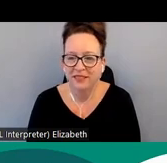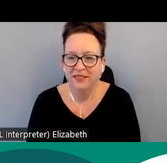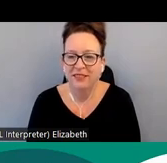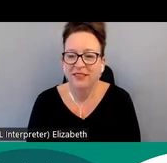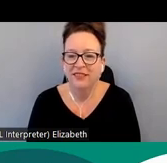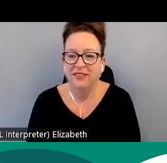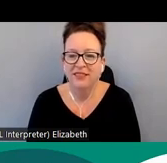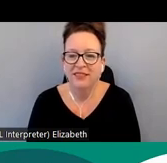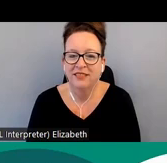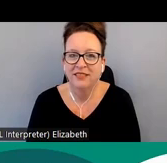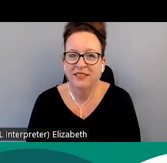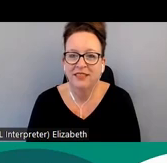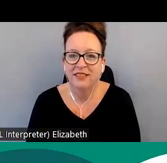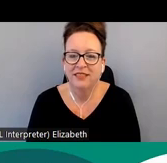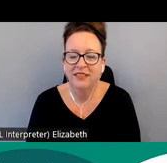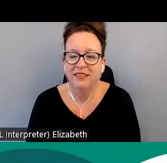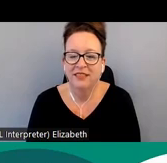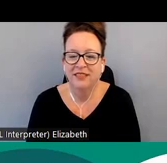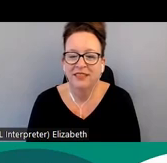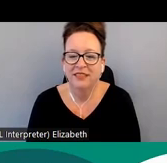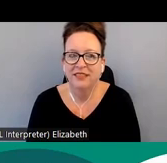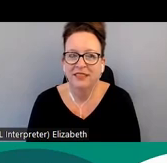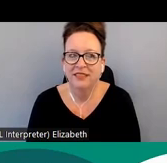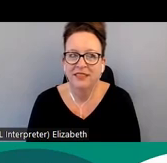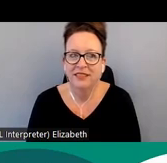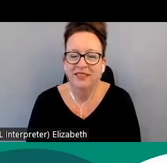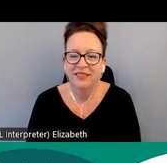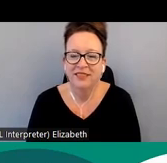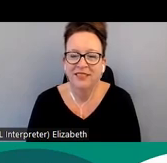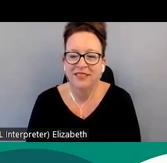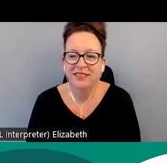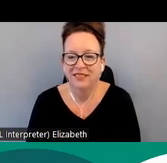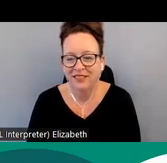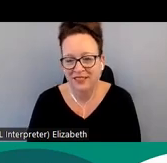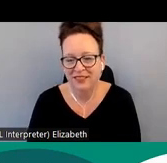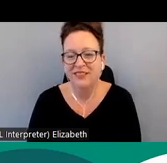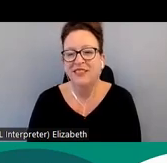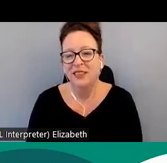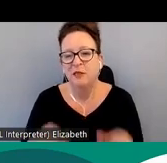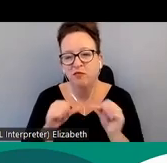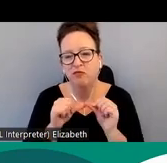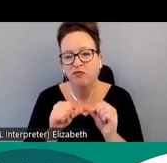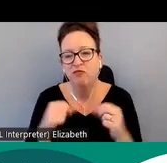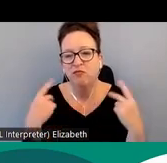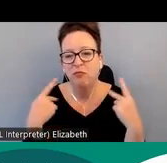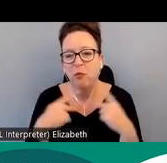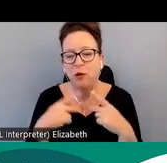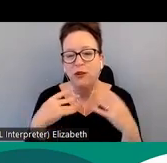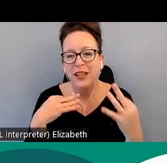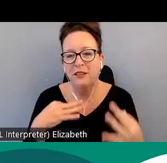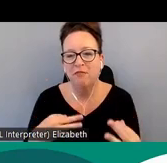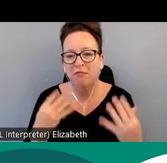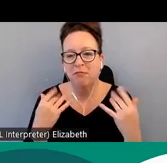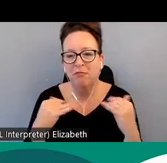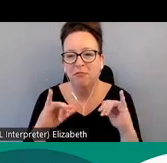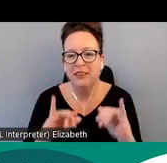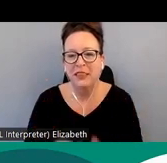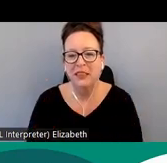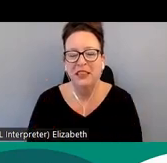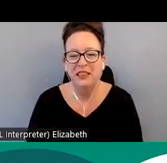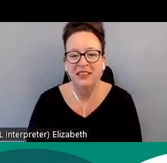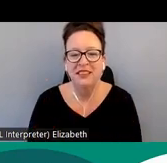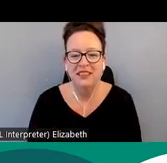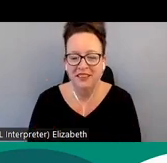que selecionar o idioma, por favor, coloque o áudio original no mudo e mantenha os